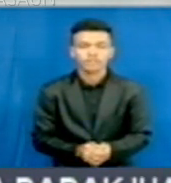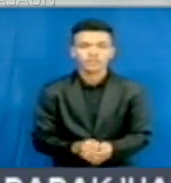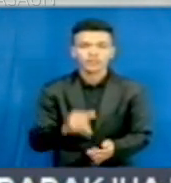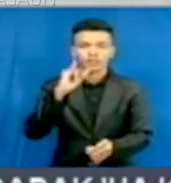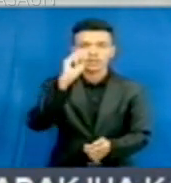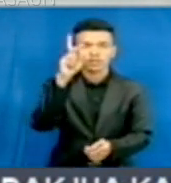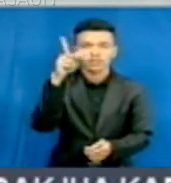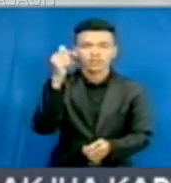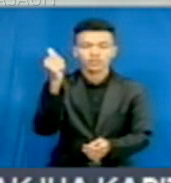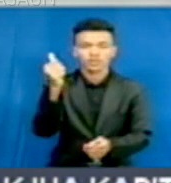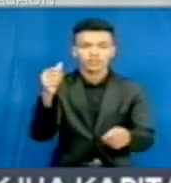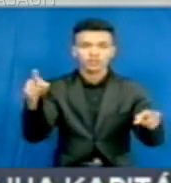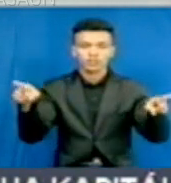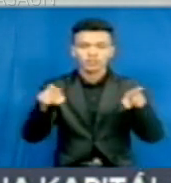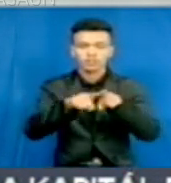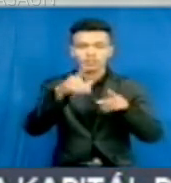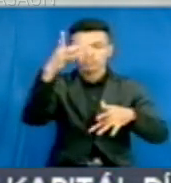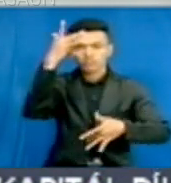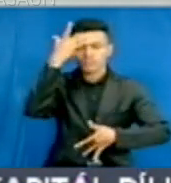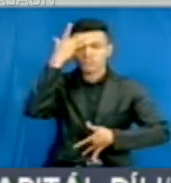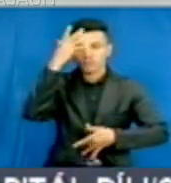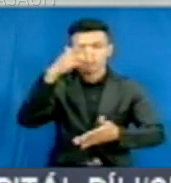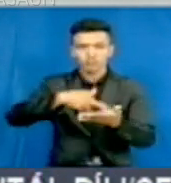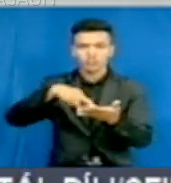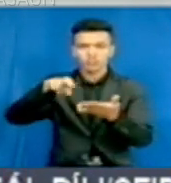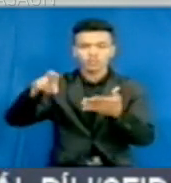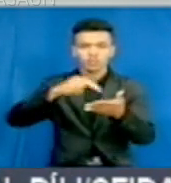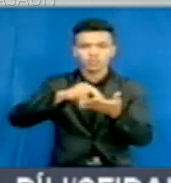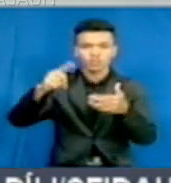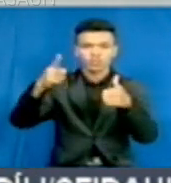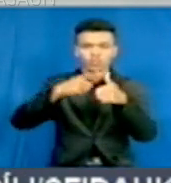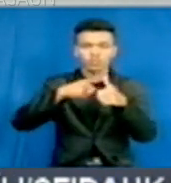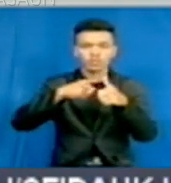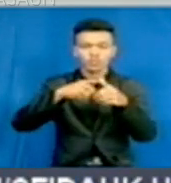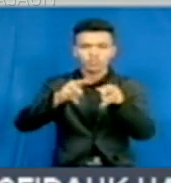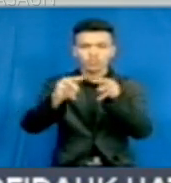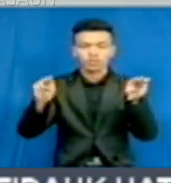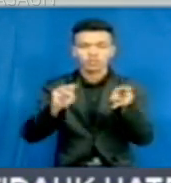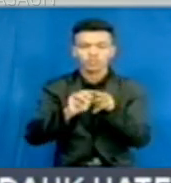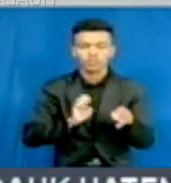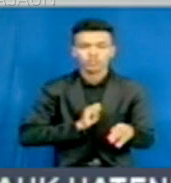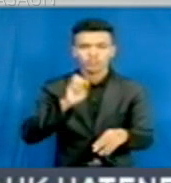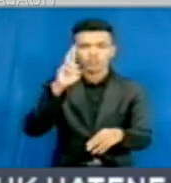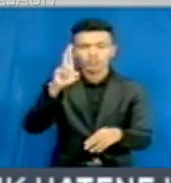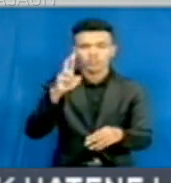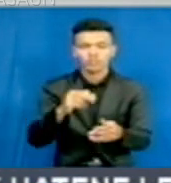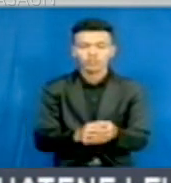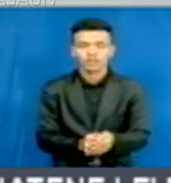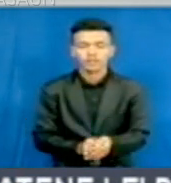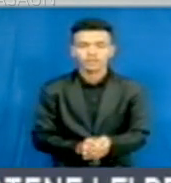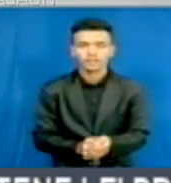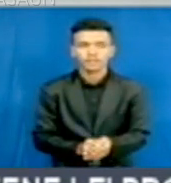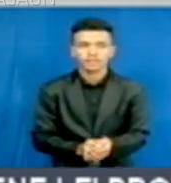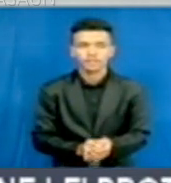né, se sair nessa Moras, neve, mas a resista número um, e a município Hermera. Número neve uma câmera regista e a